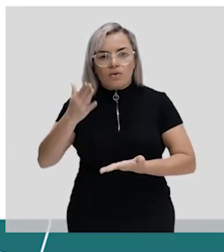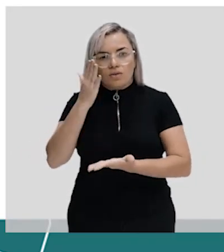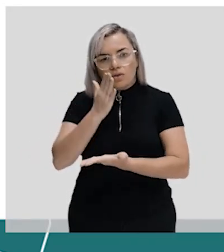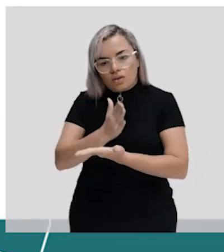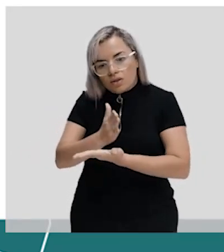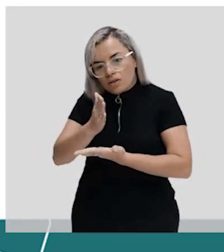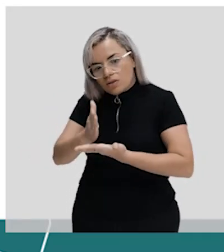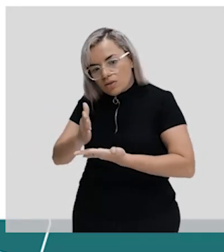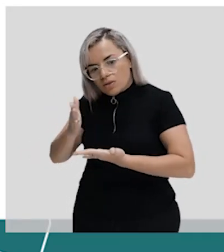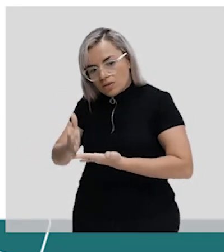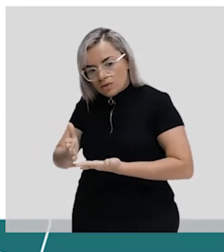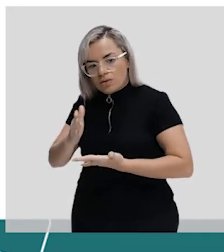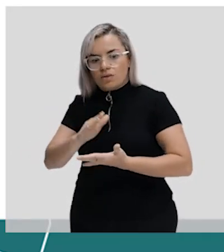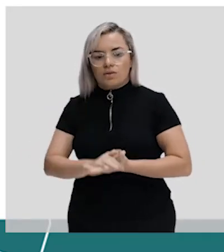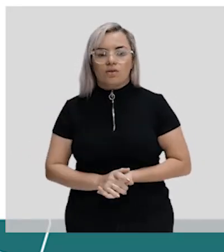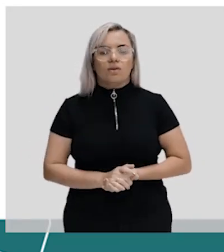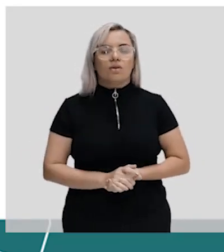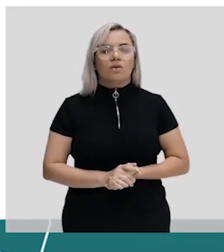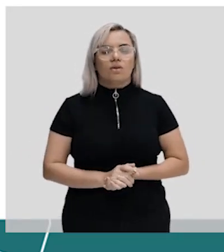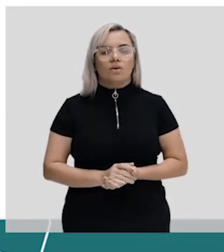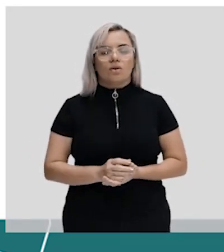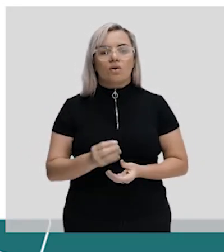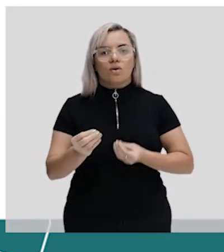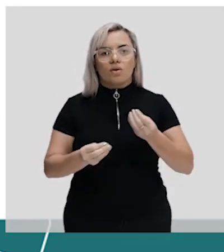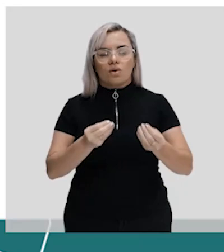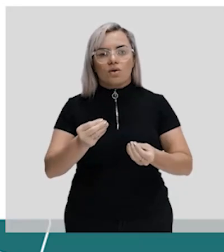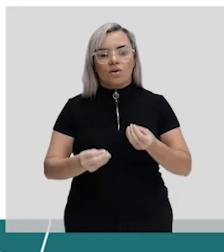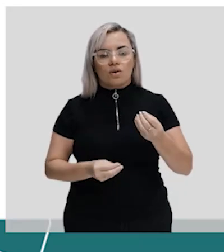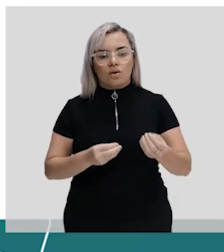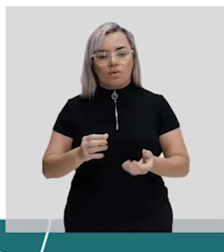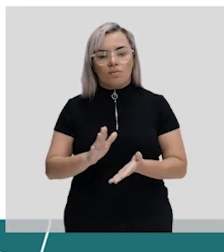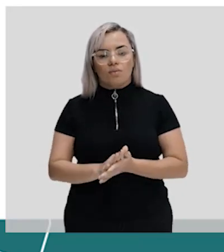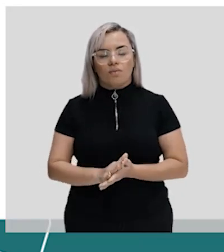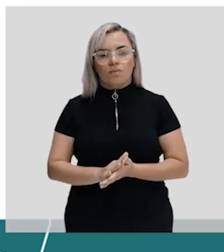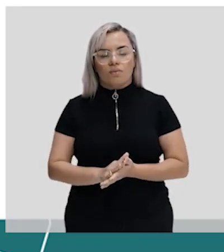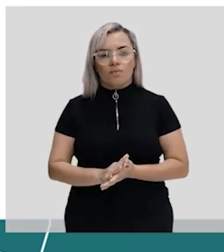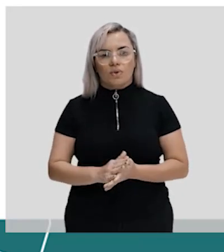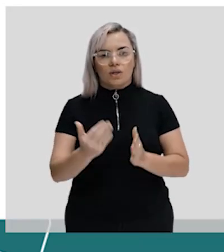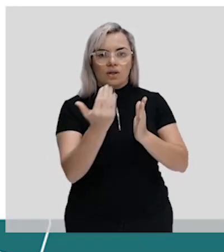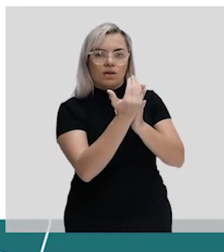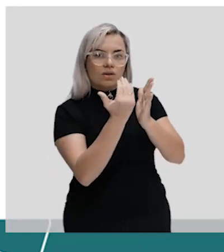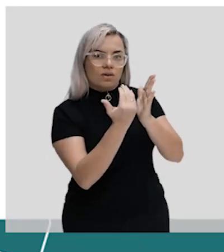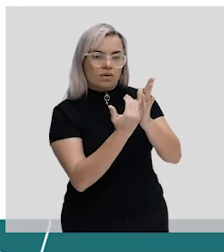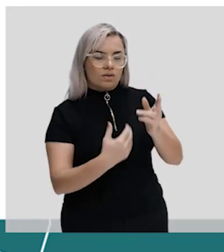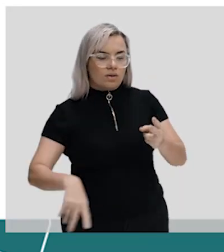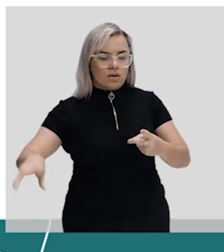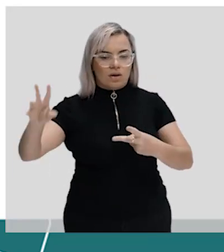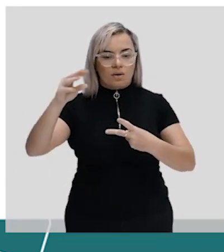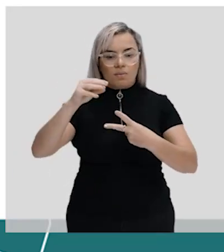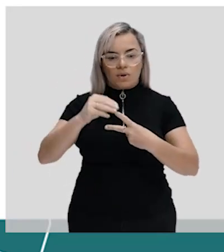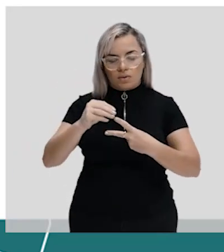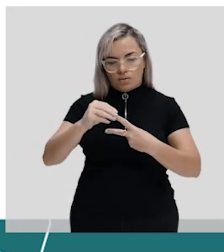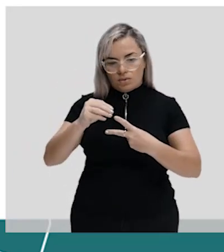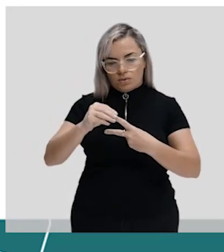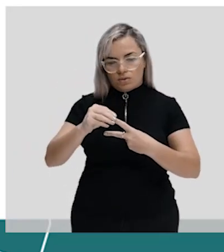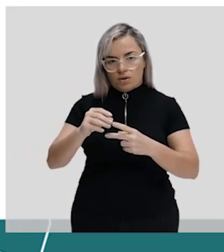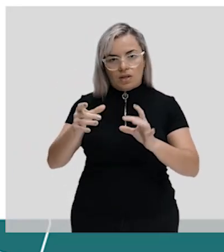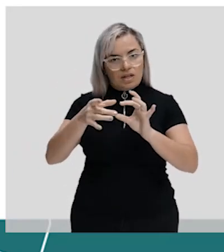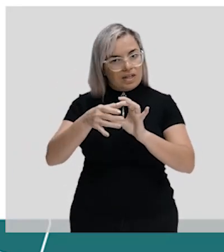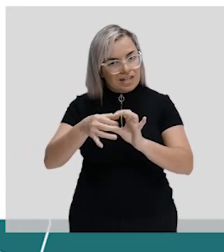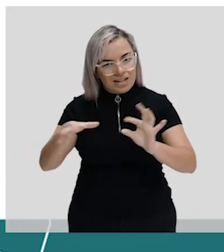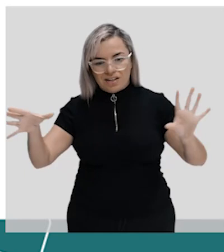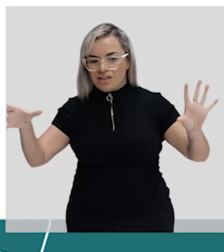é a divisão? A divisão das conjunções, elas são coordinantes ou